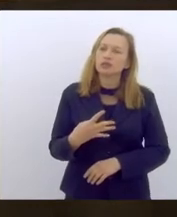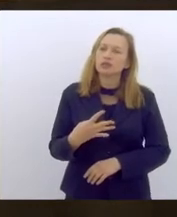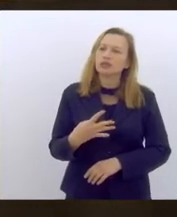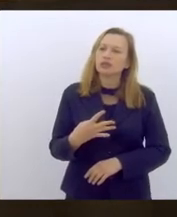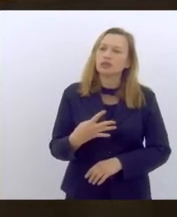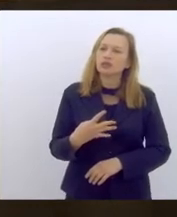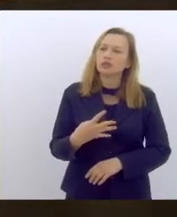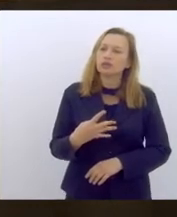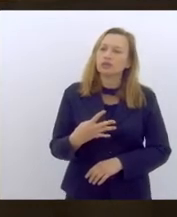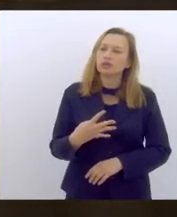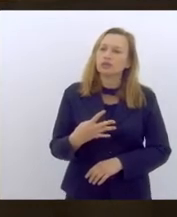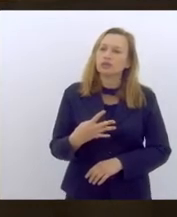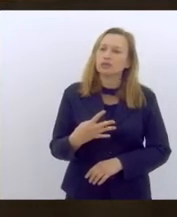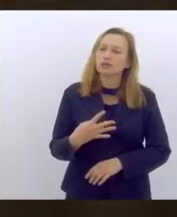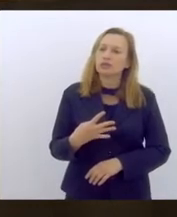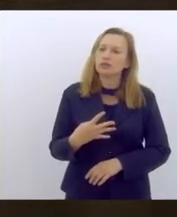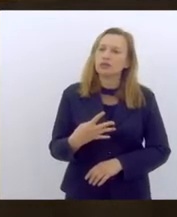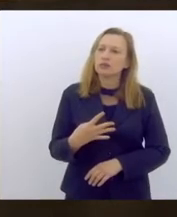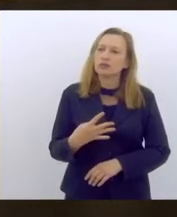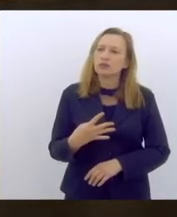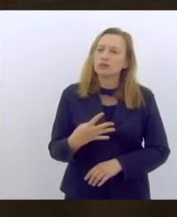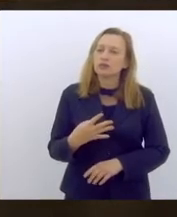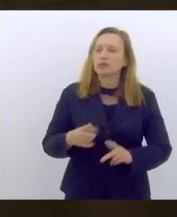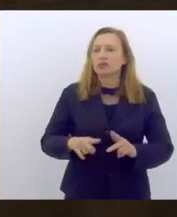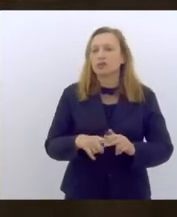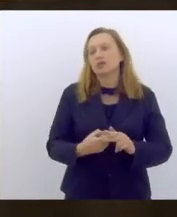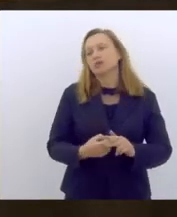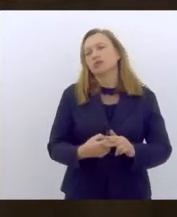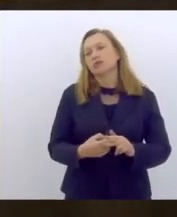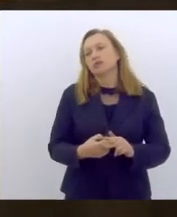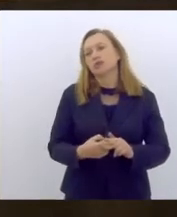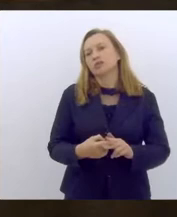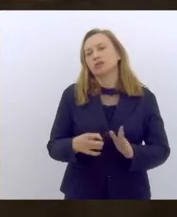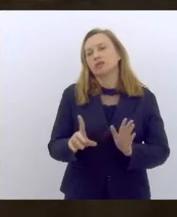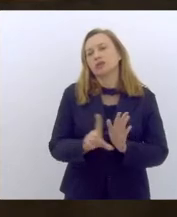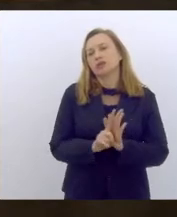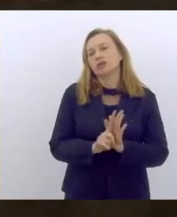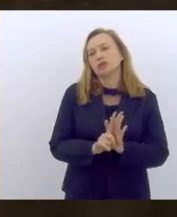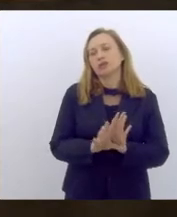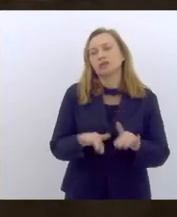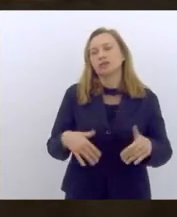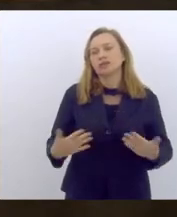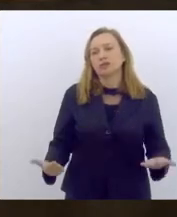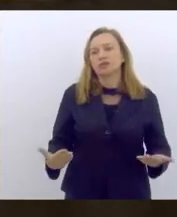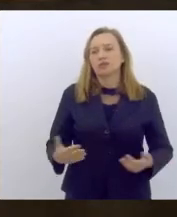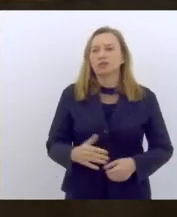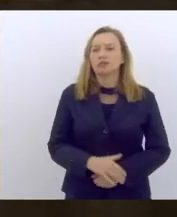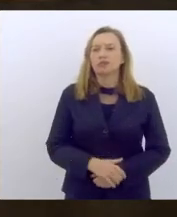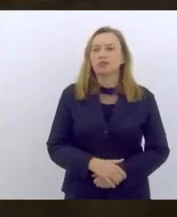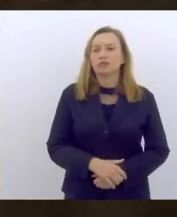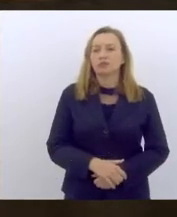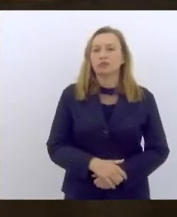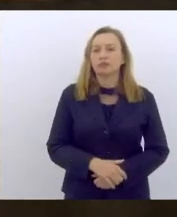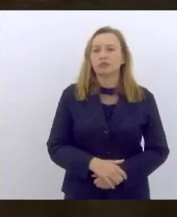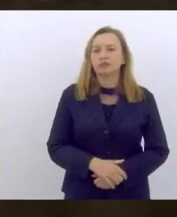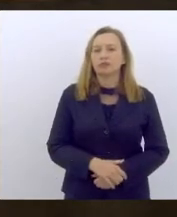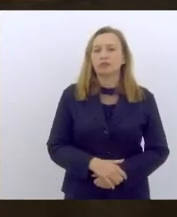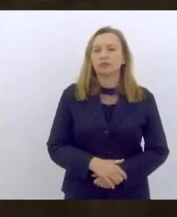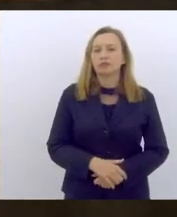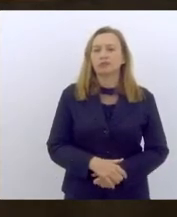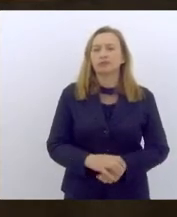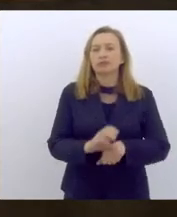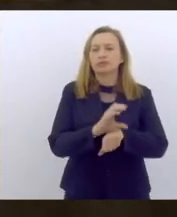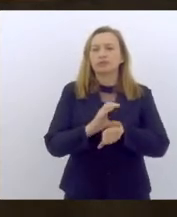define o poder executivo regulamentará presente e Lei então parecer pela